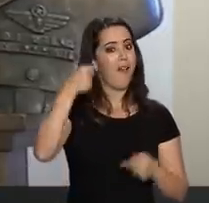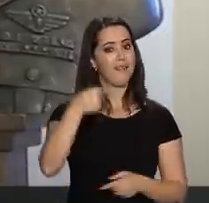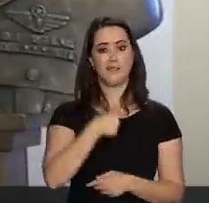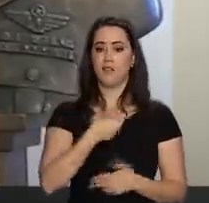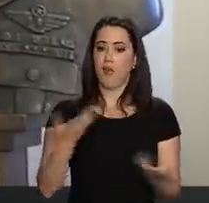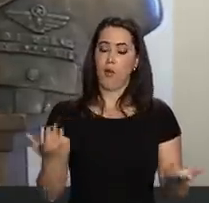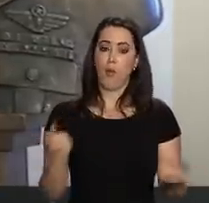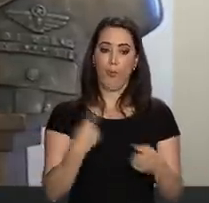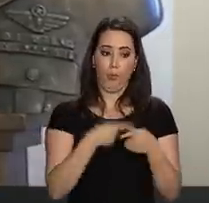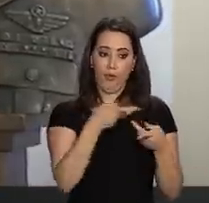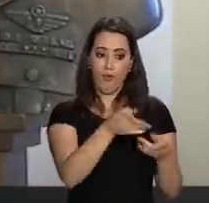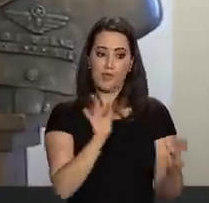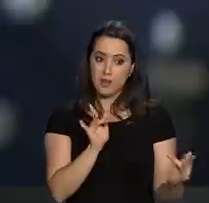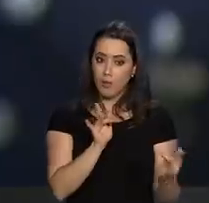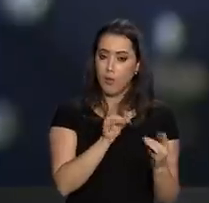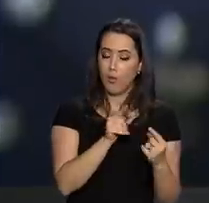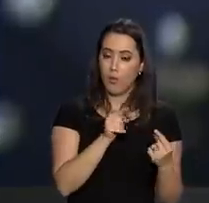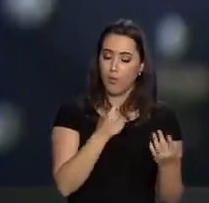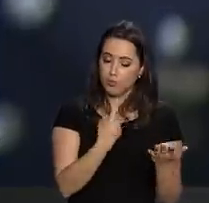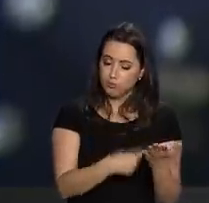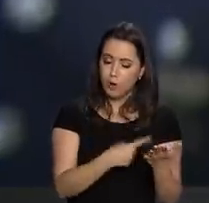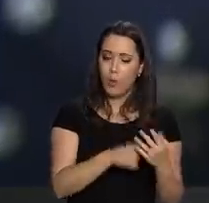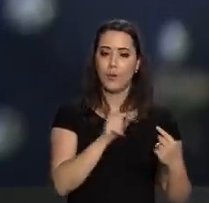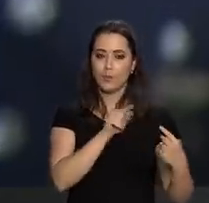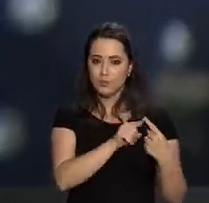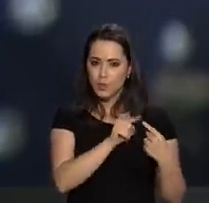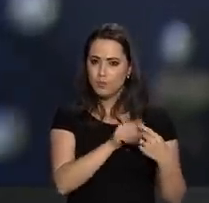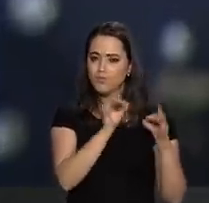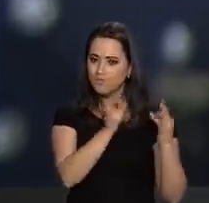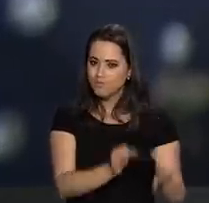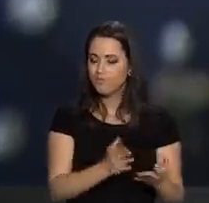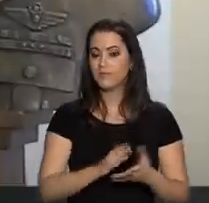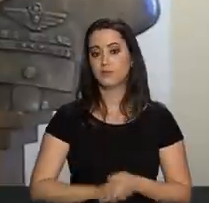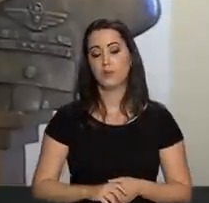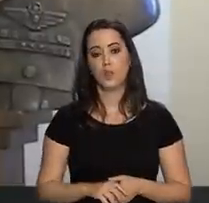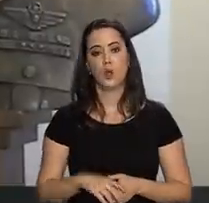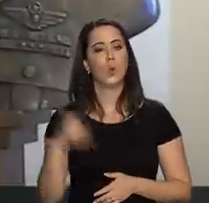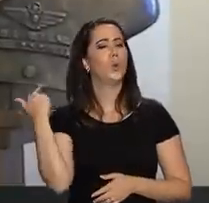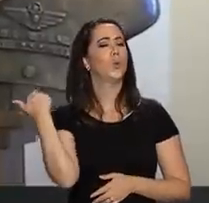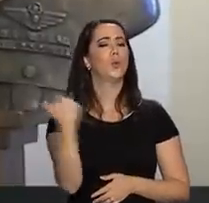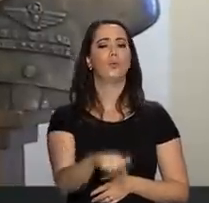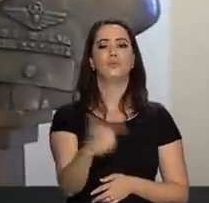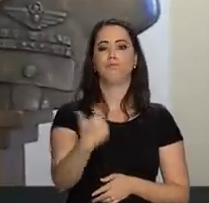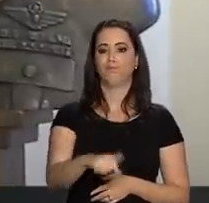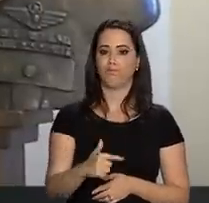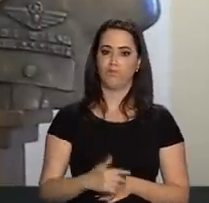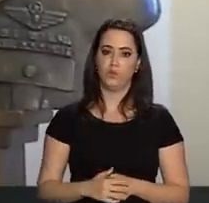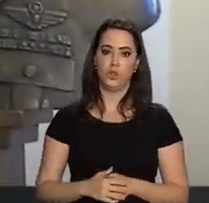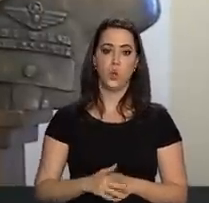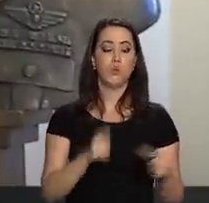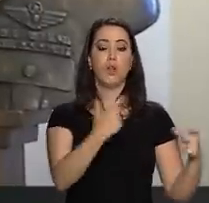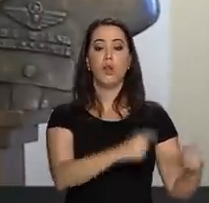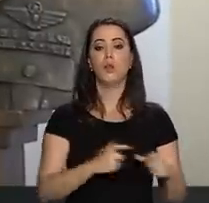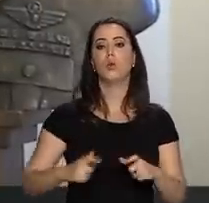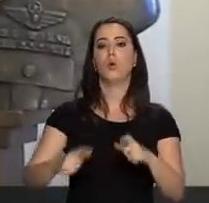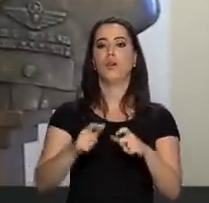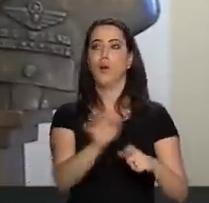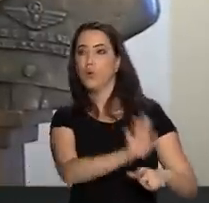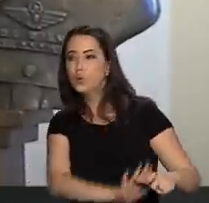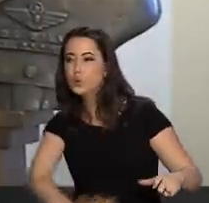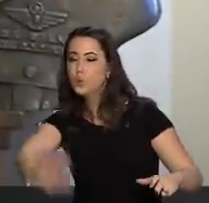estou por Vossa Excelência tê-lo aceitado. Não existe local desse